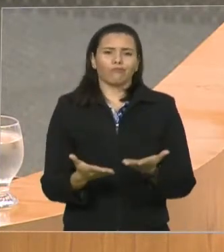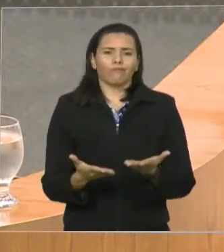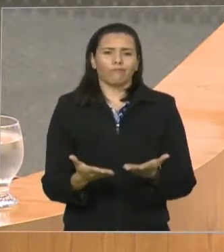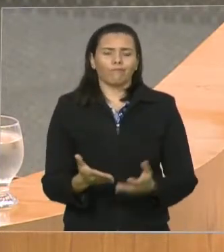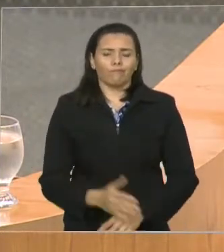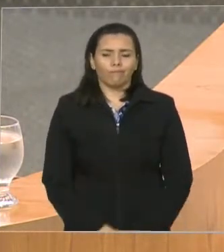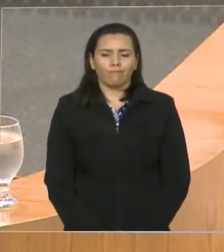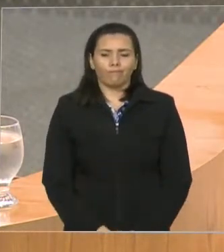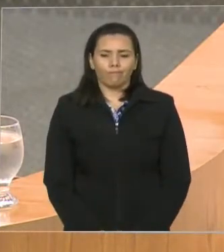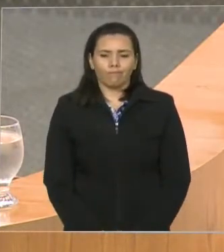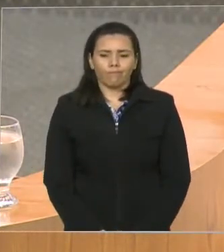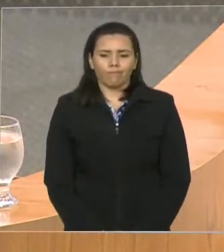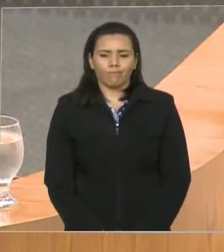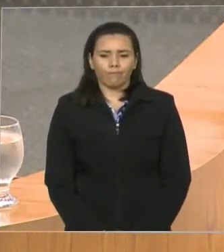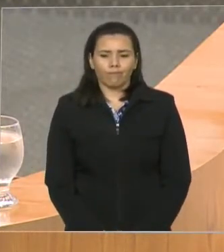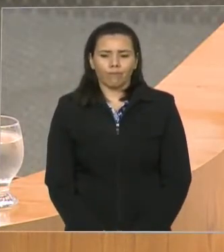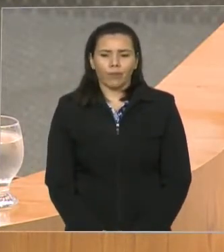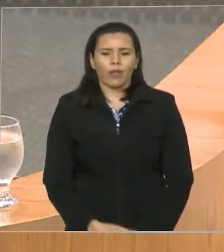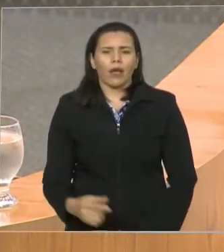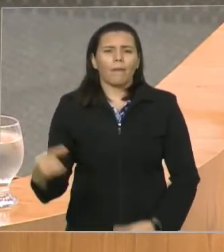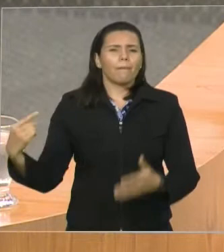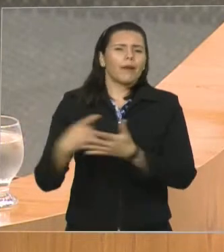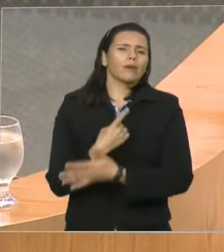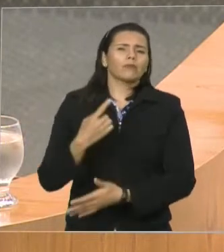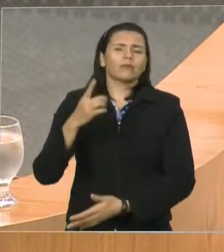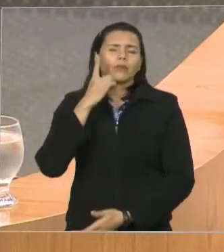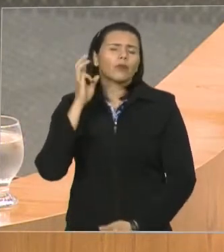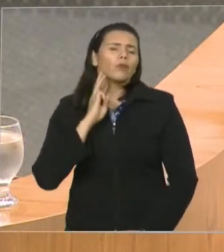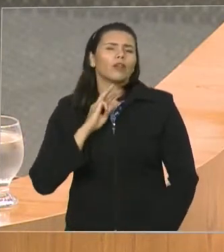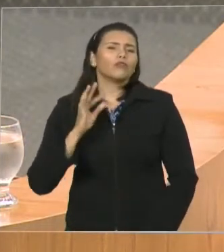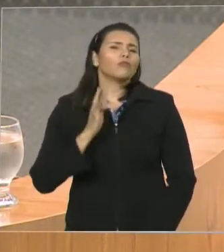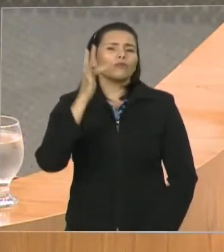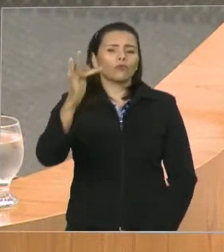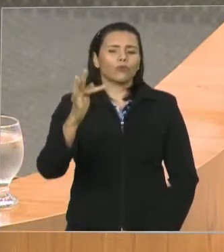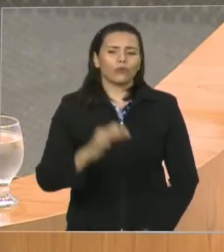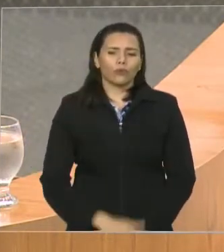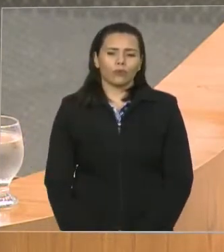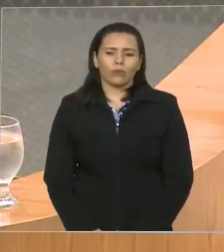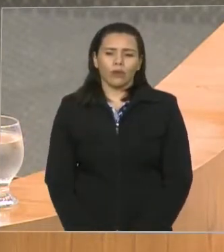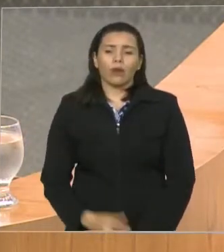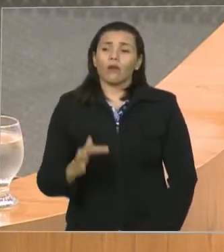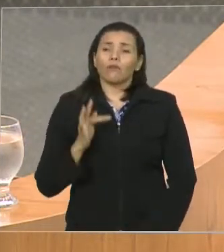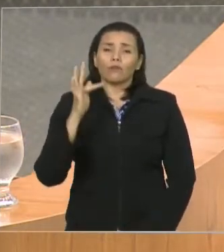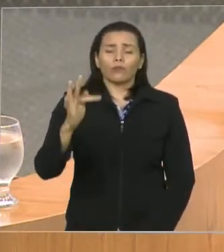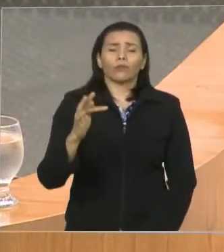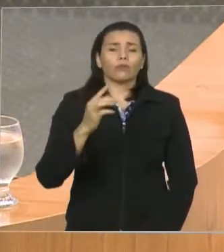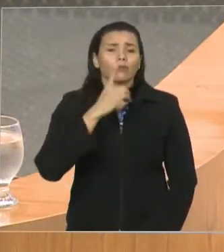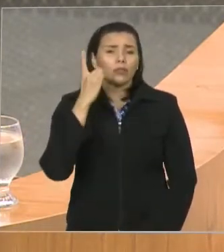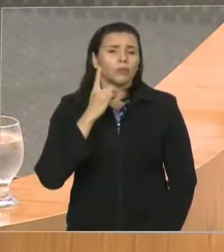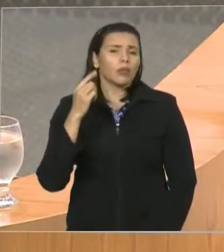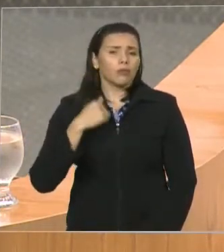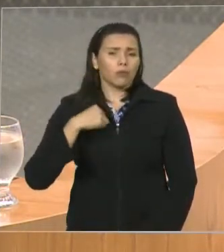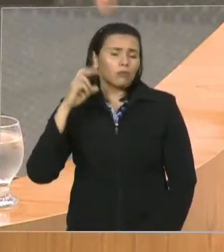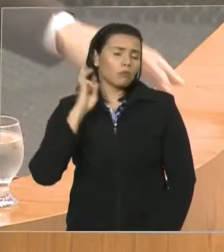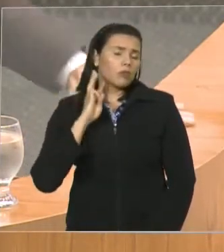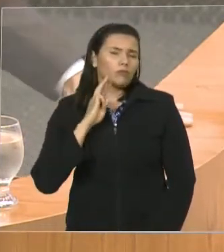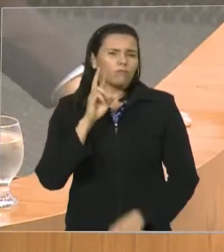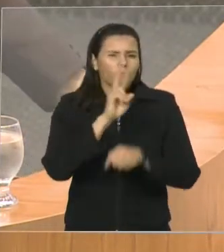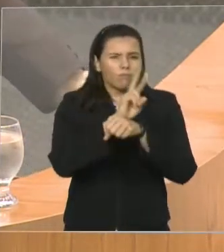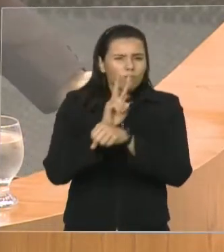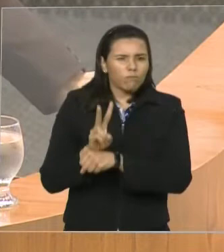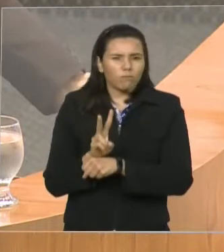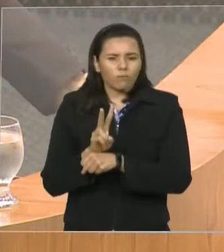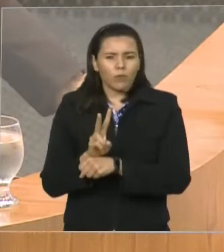Deputado Wellington, para o futuro, um deputado vigilante, atento e pode ser uma única